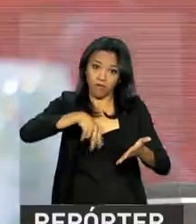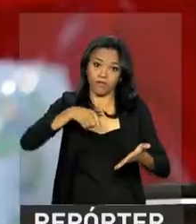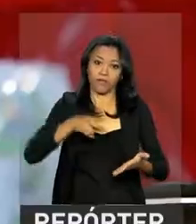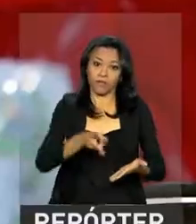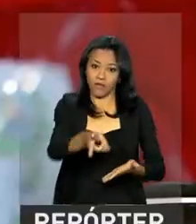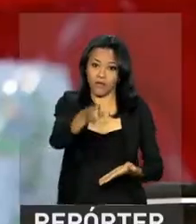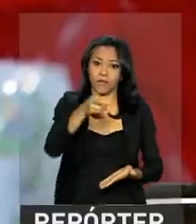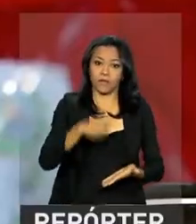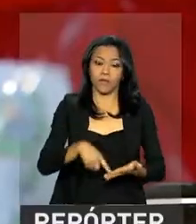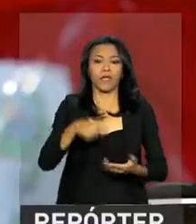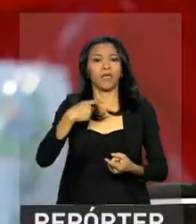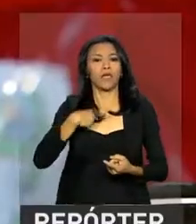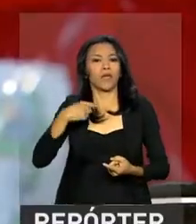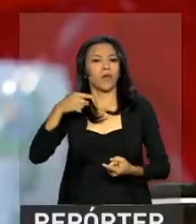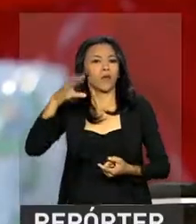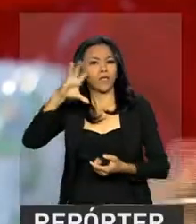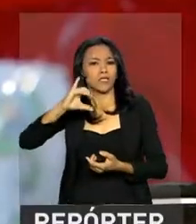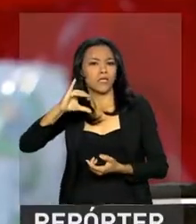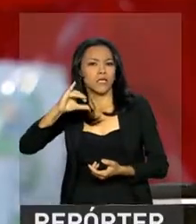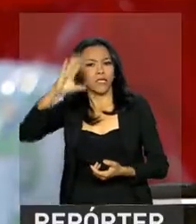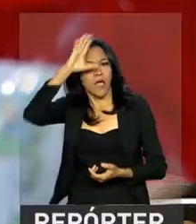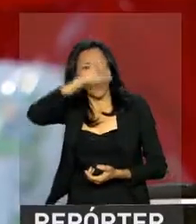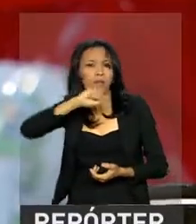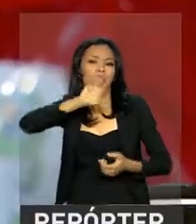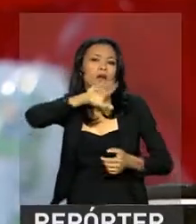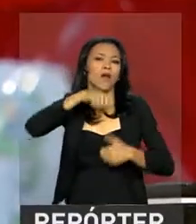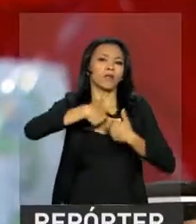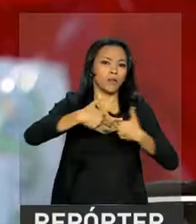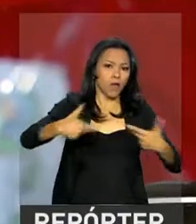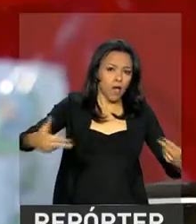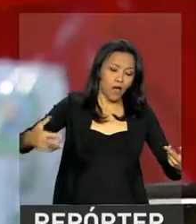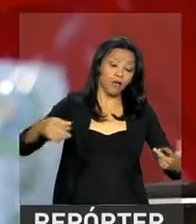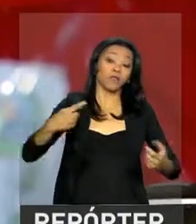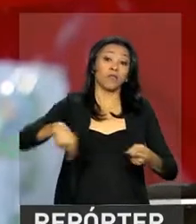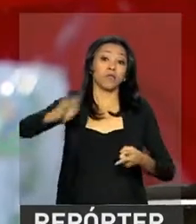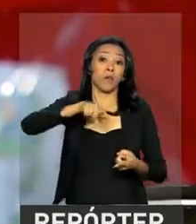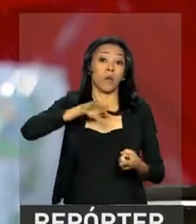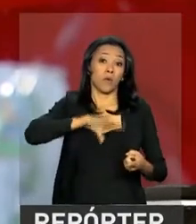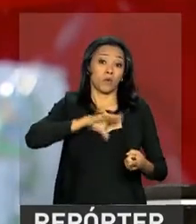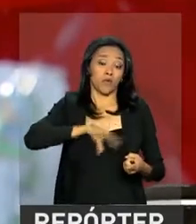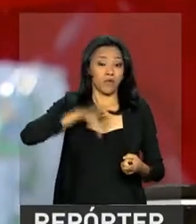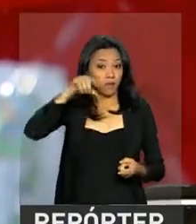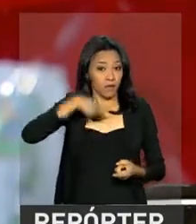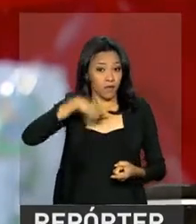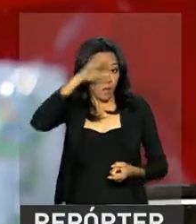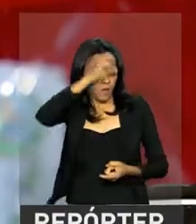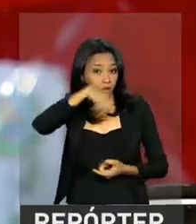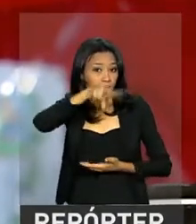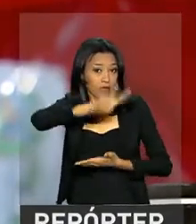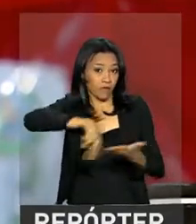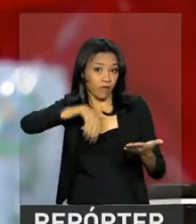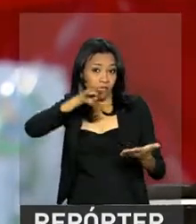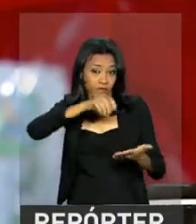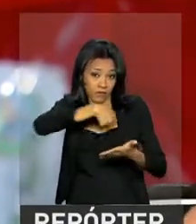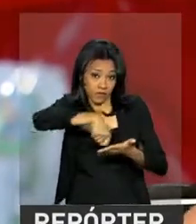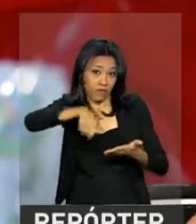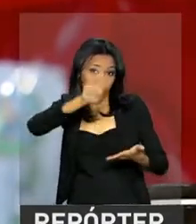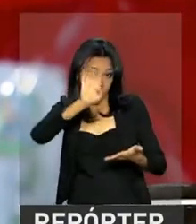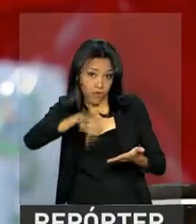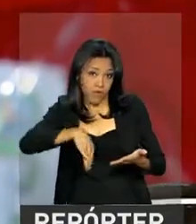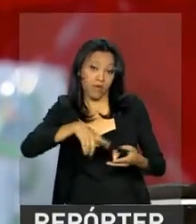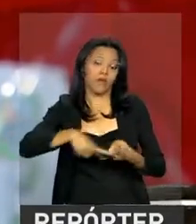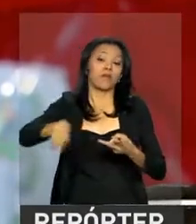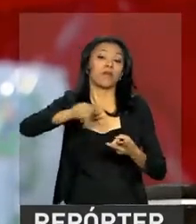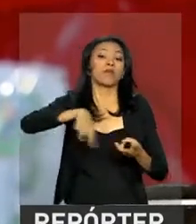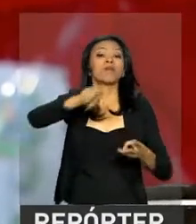15 a presença de animais e sobrou no organismo português é porque atende a escrever bem e mais e mais